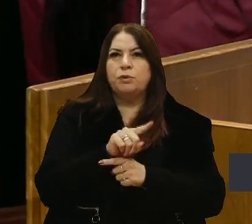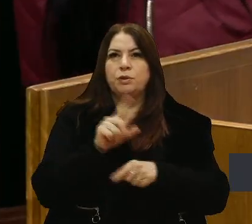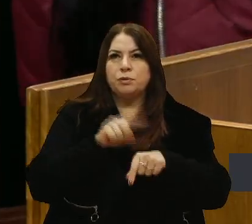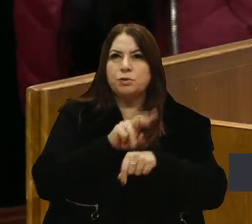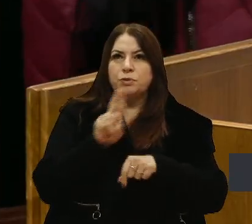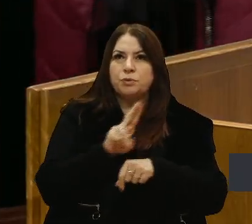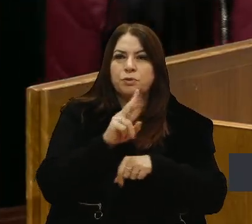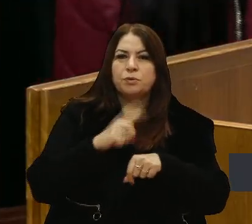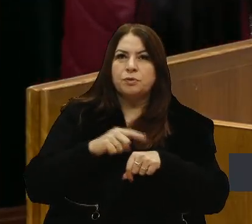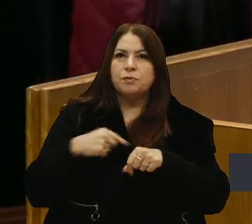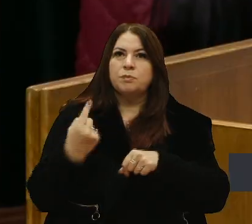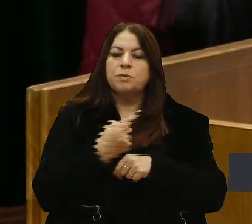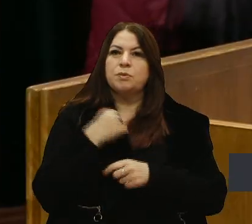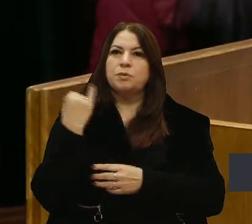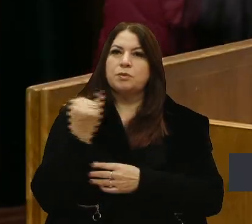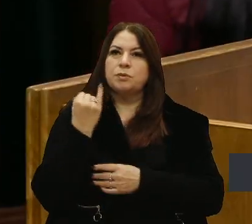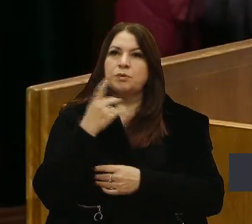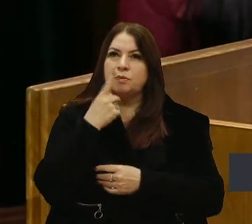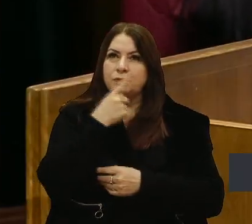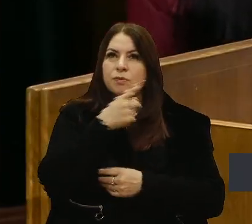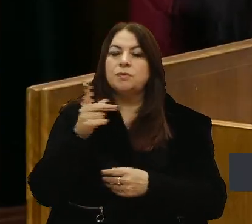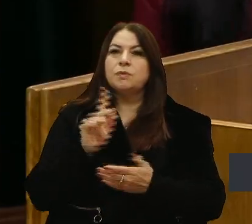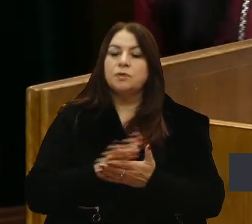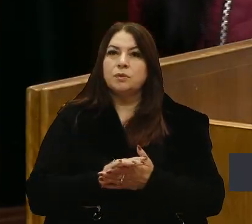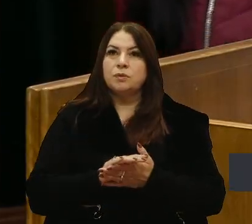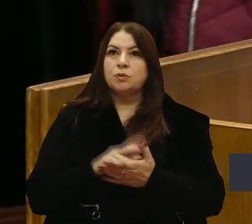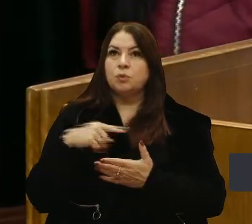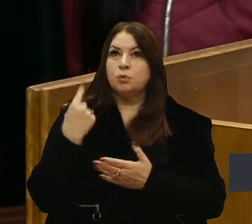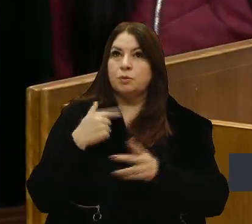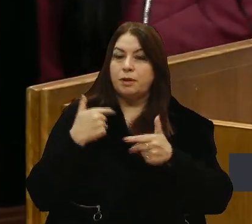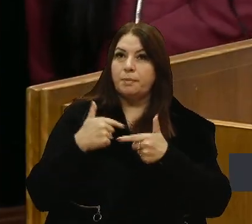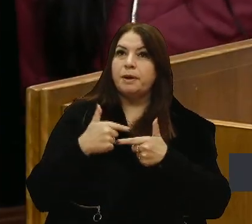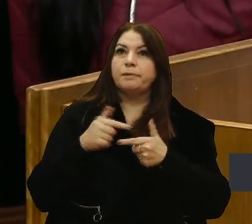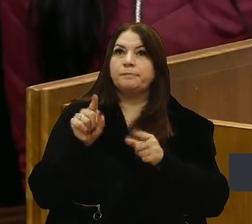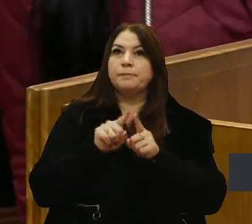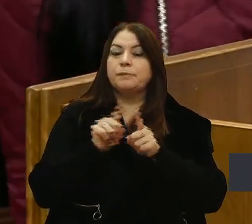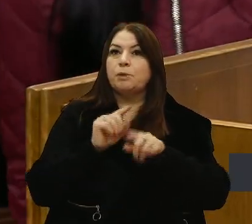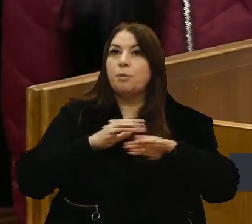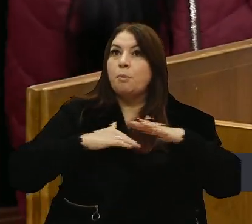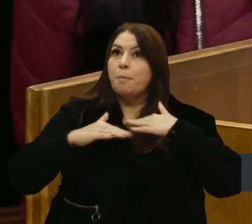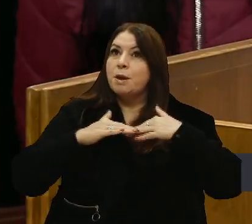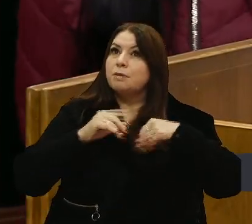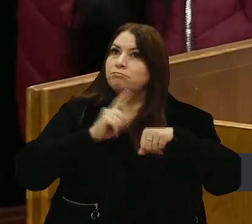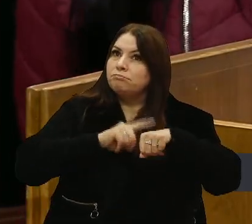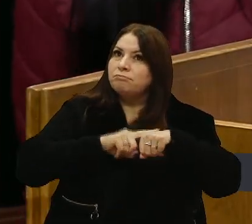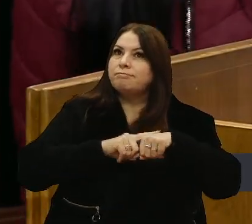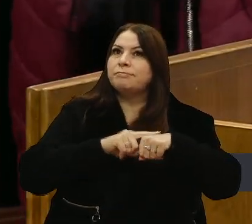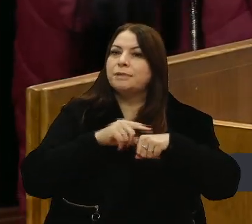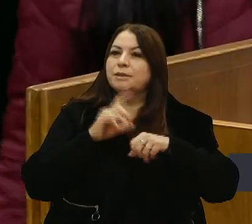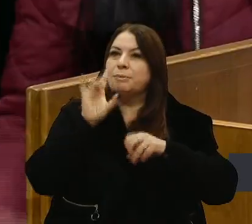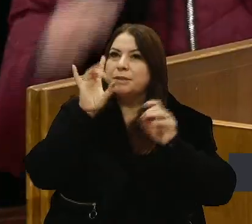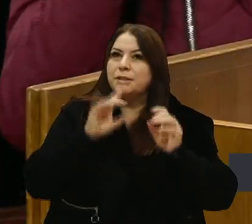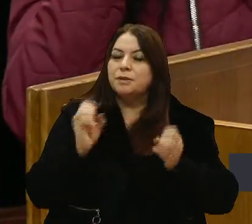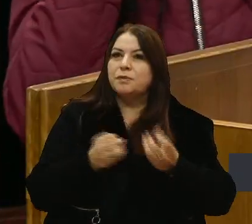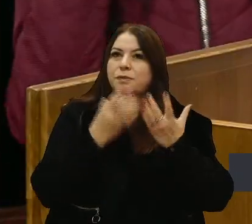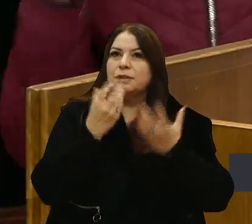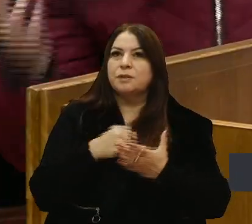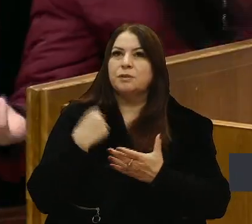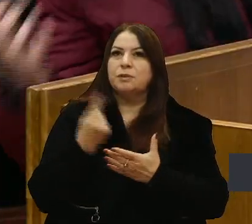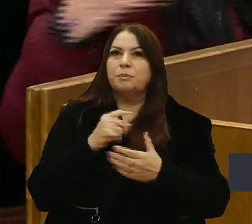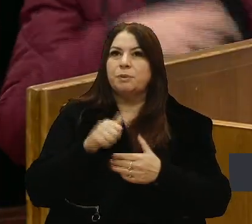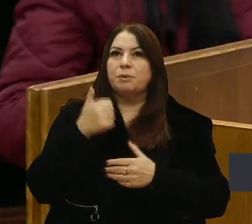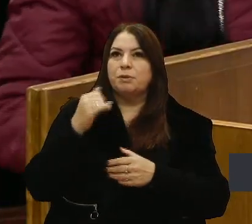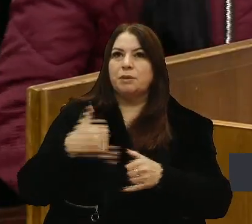tão importante para falar um pouquinho sobre o nosso trabalho, mas sobre um momento muito especial para nós, que é a celebração do nosso